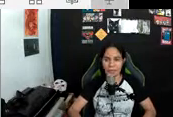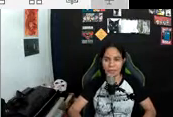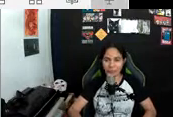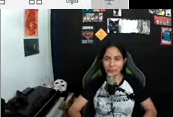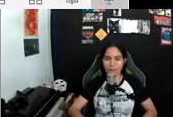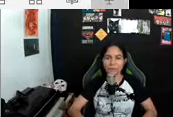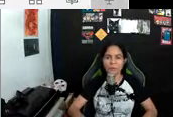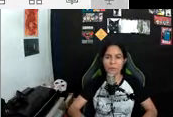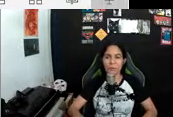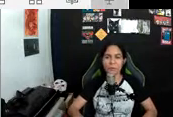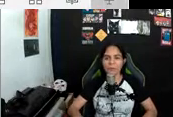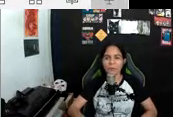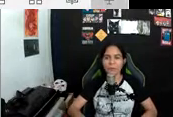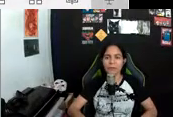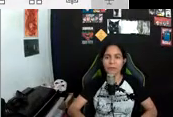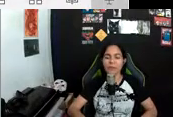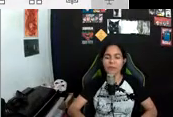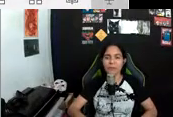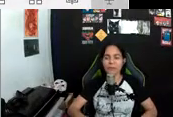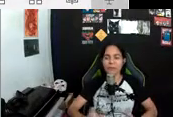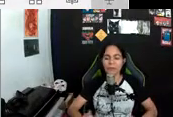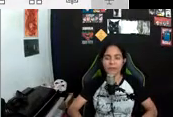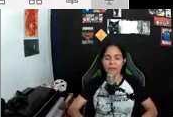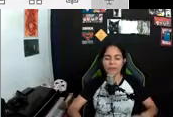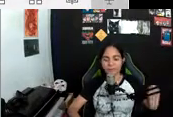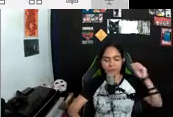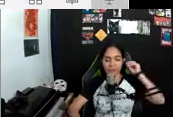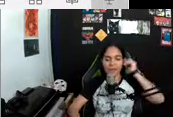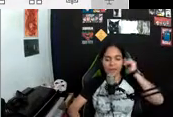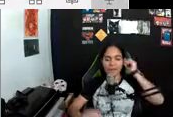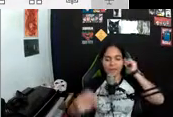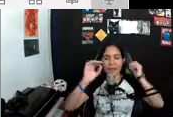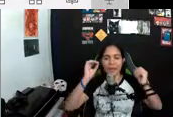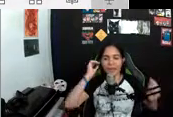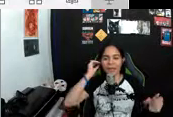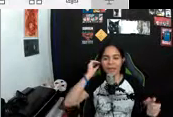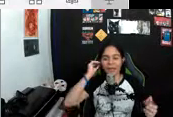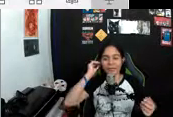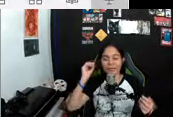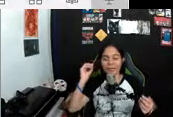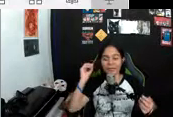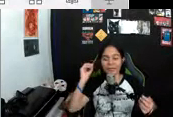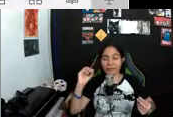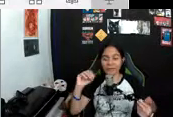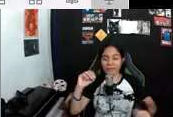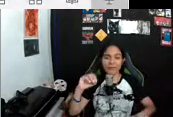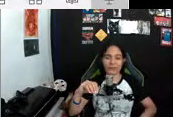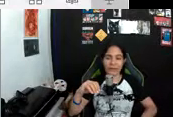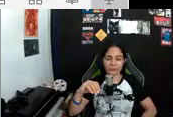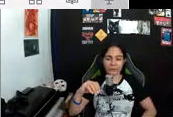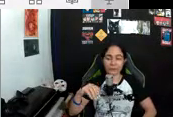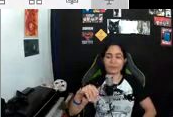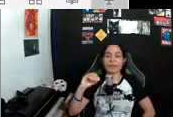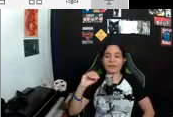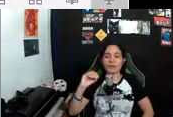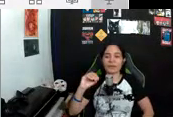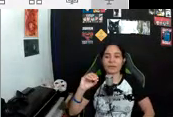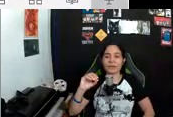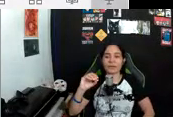trabalha em Recife, né? Vamos supor que você tenha plantões, né? Esteja vinculado aí a esses três